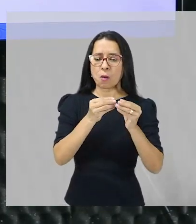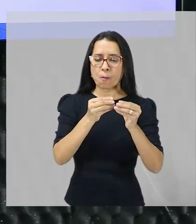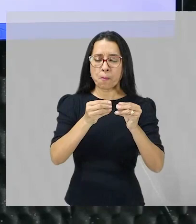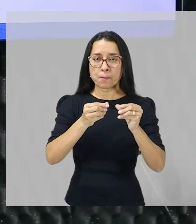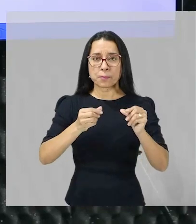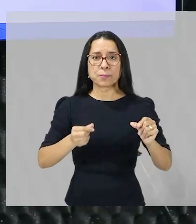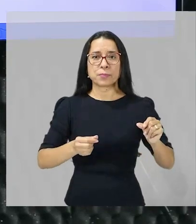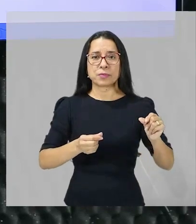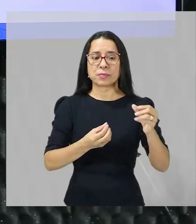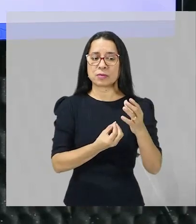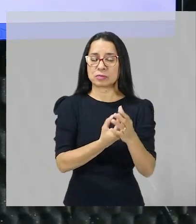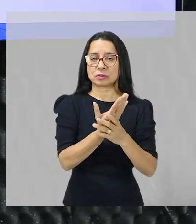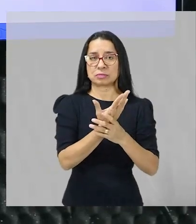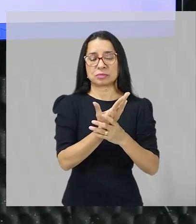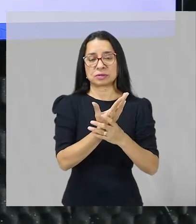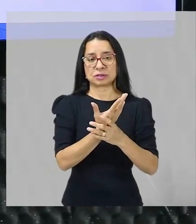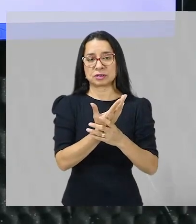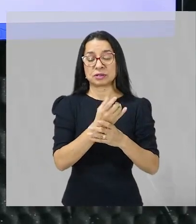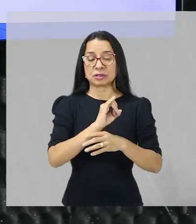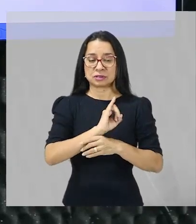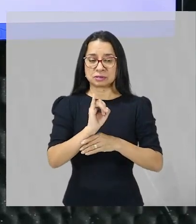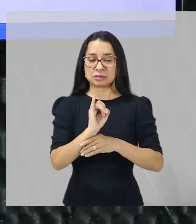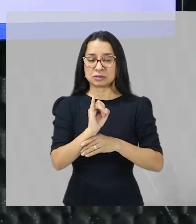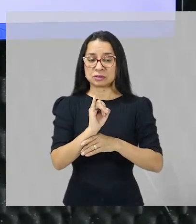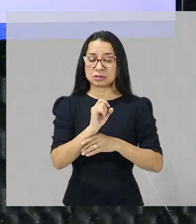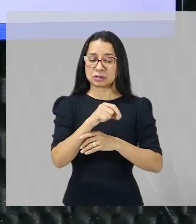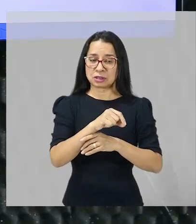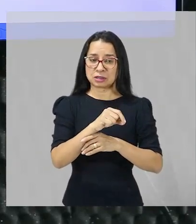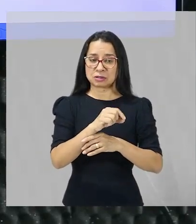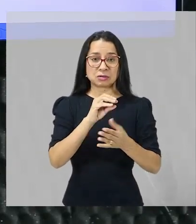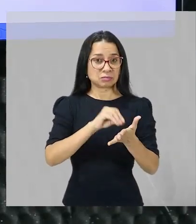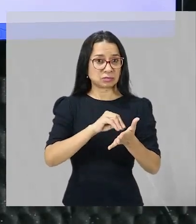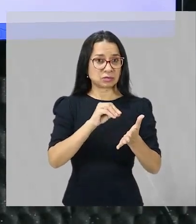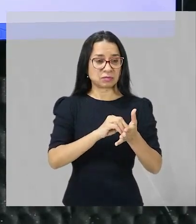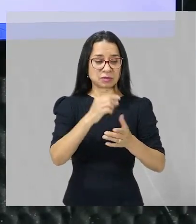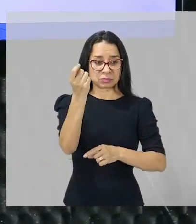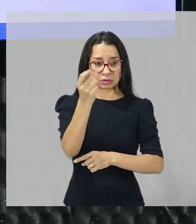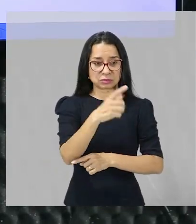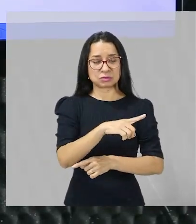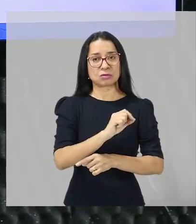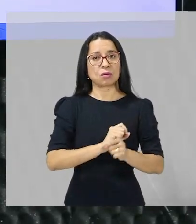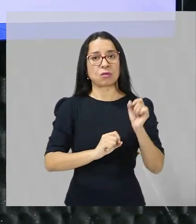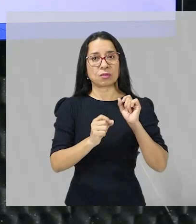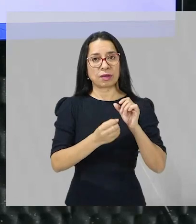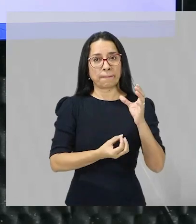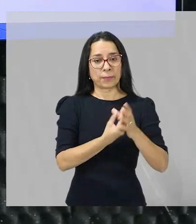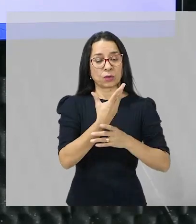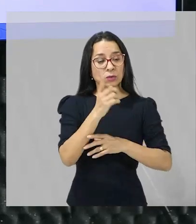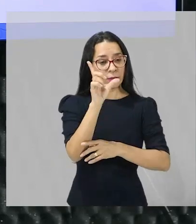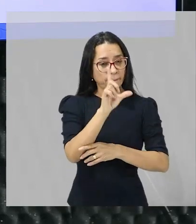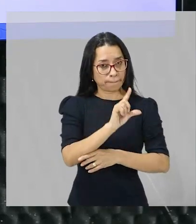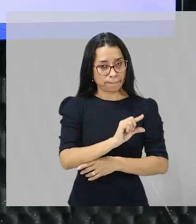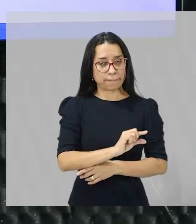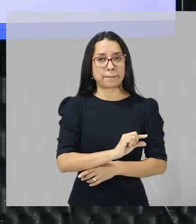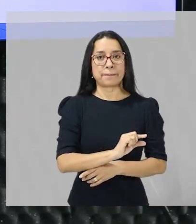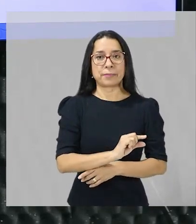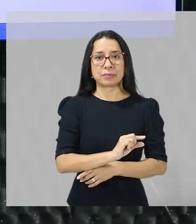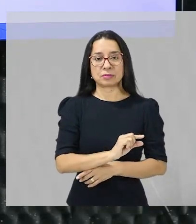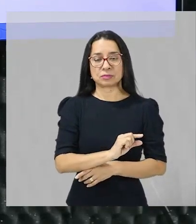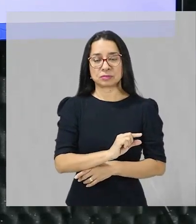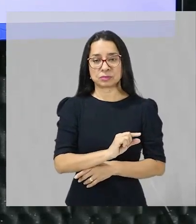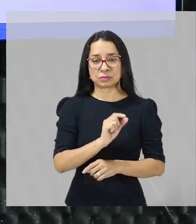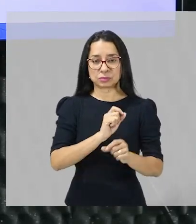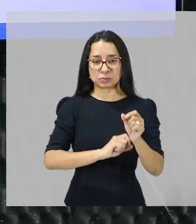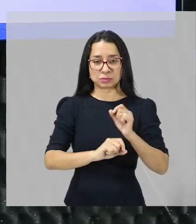fazer a fotossíntese como ela fazia antes, ela produz menos pigmentos fotossintéticos,